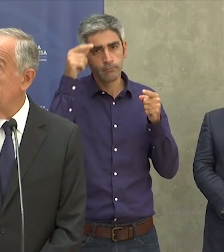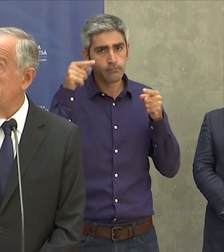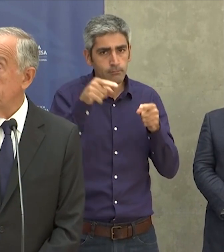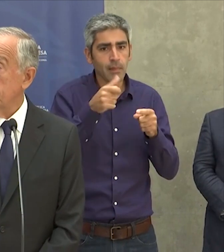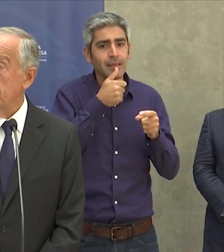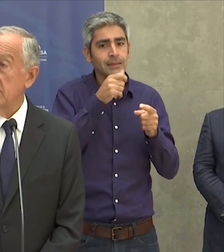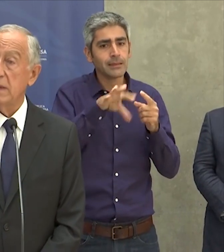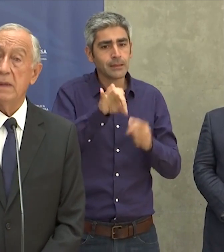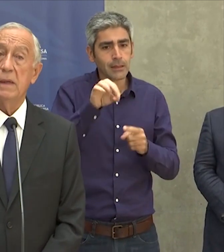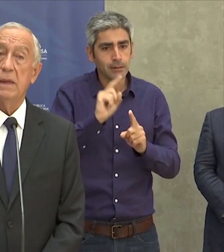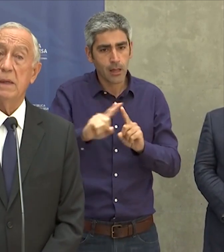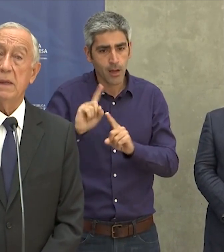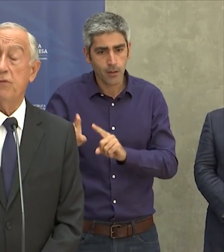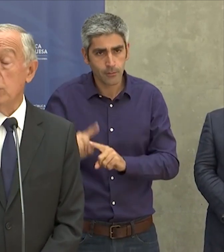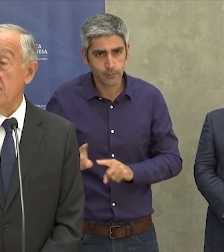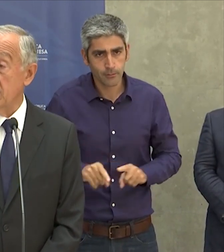decisão.